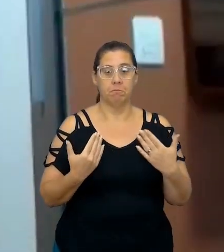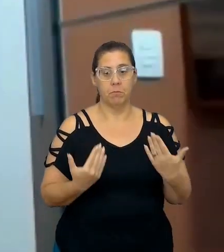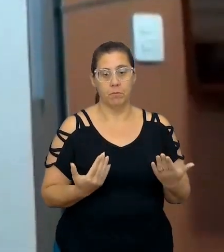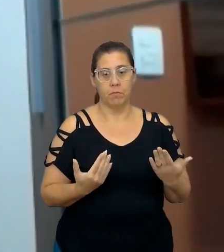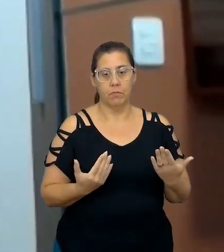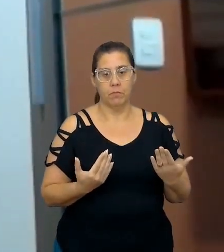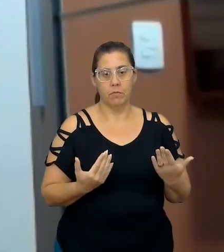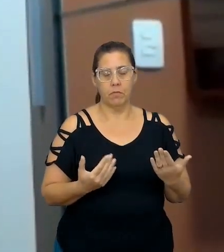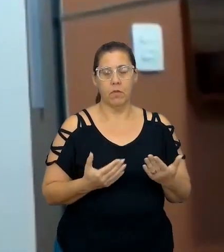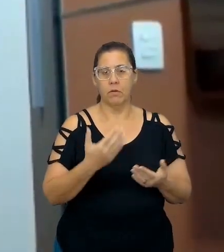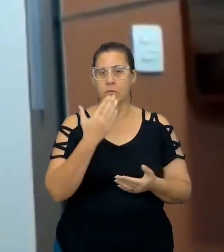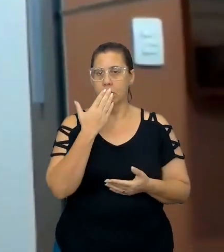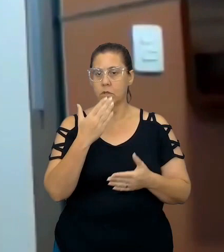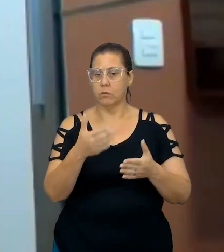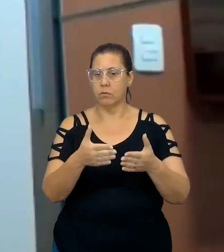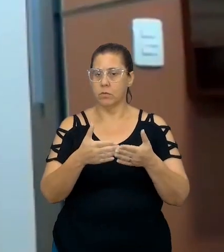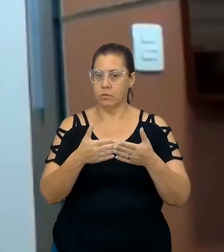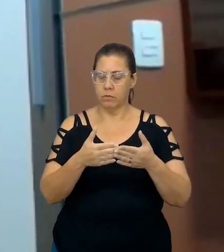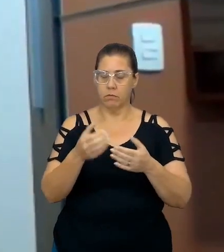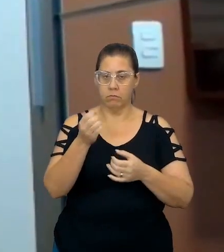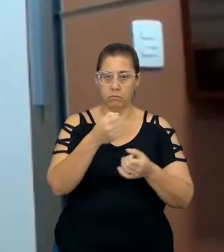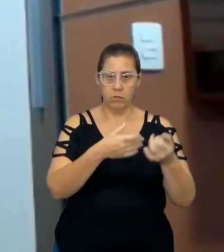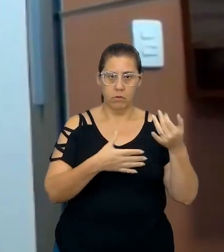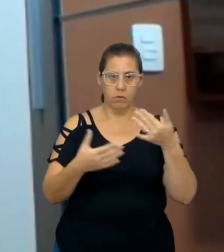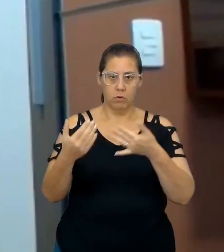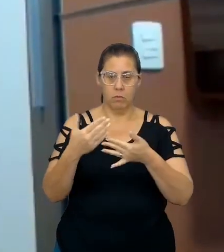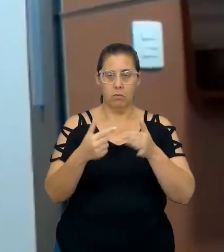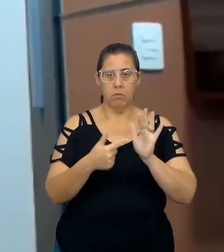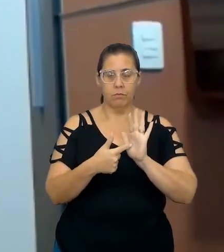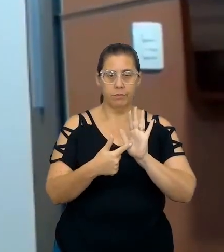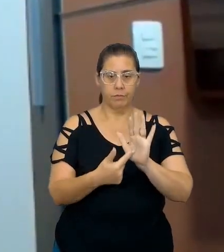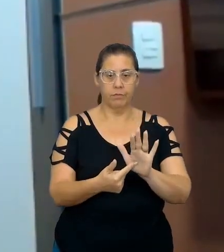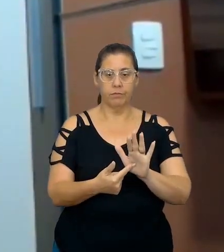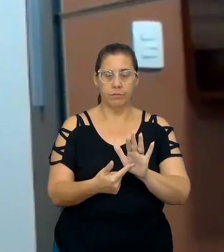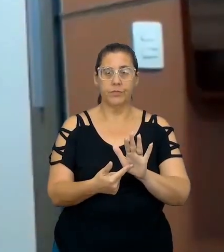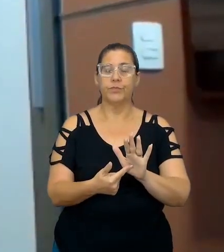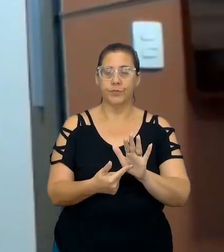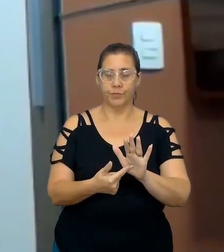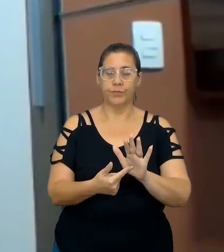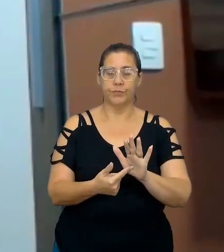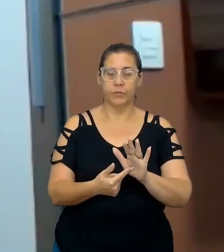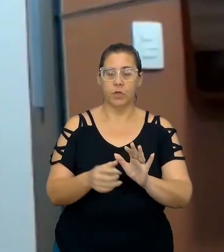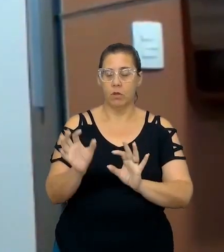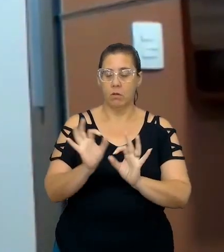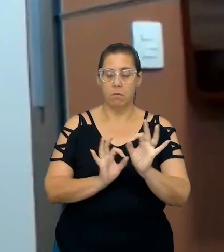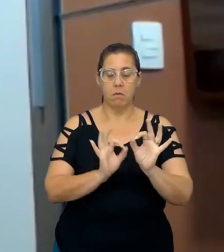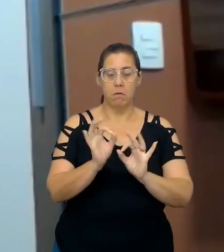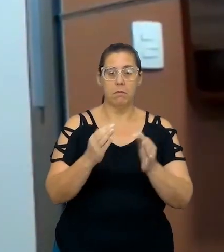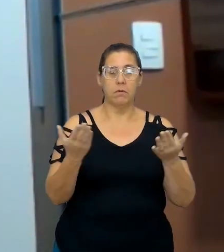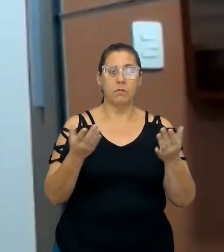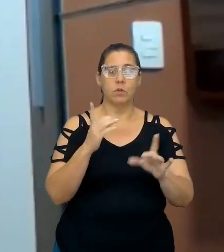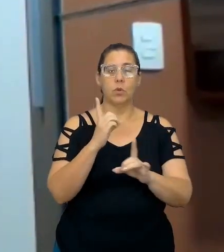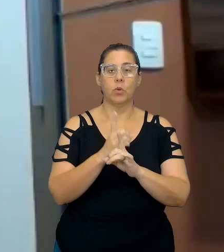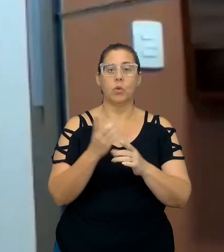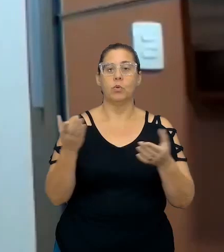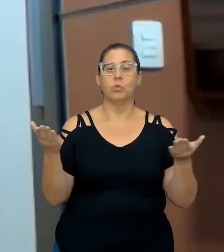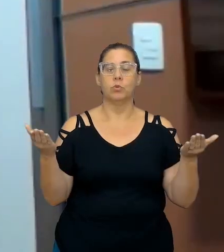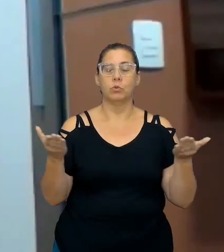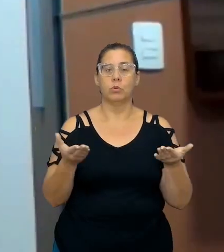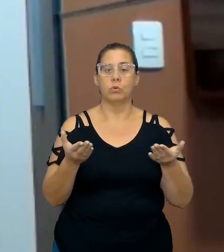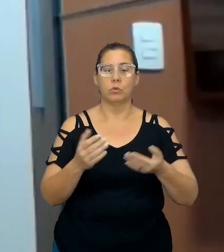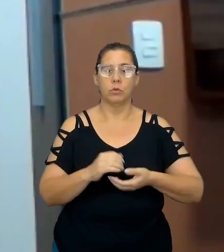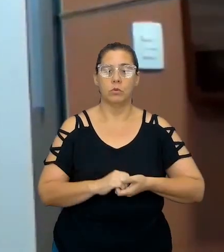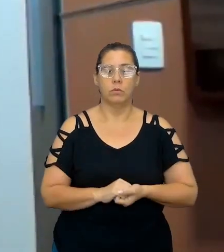permissão para você para que eu possa compartilhar o nosso material, o material que preparamos para esse nosso encontro